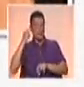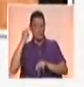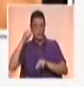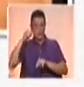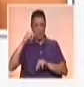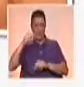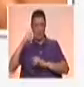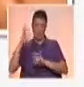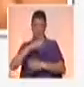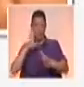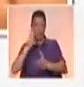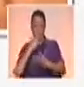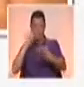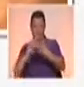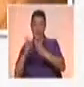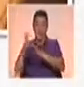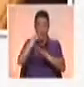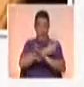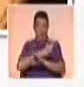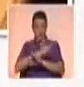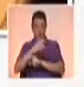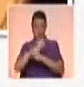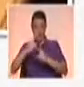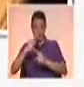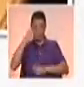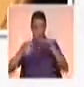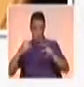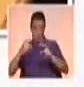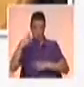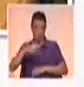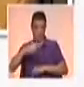quintas-feiras, mediante marcações prévias e sujeita a um número mínimo de espectadores.